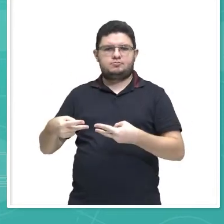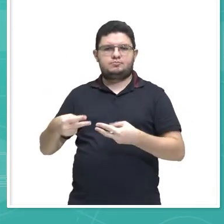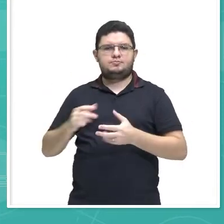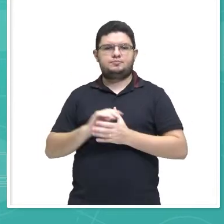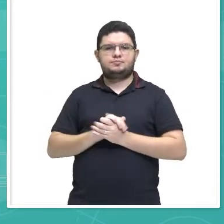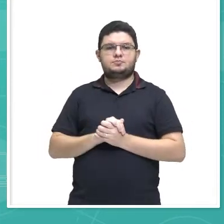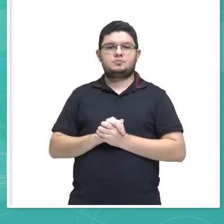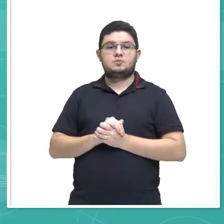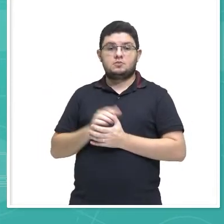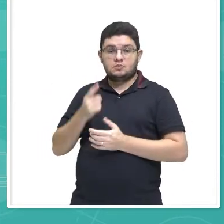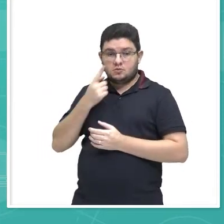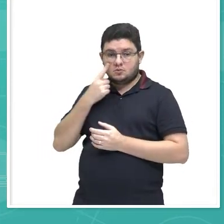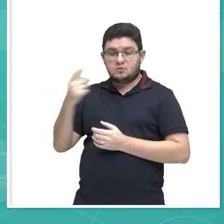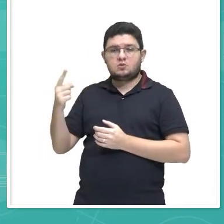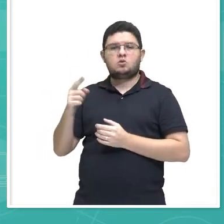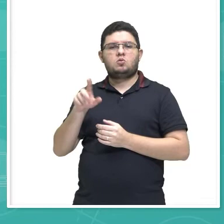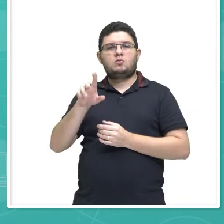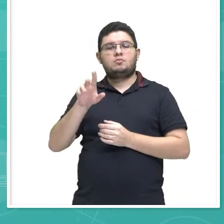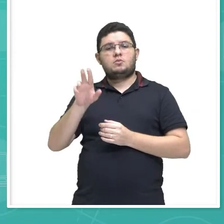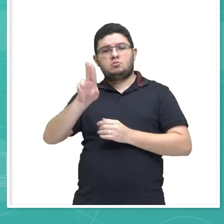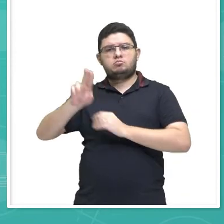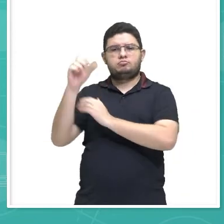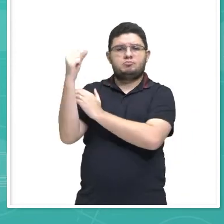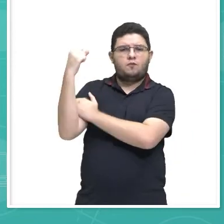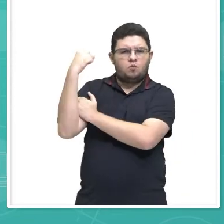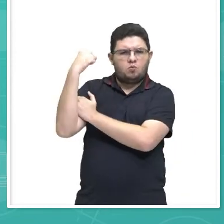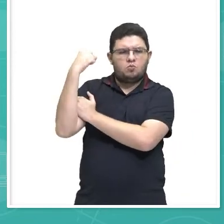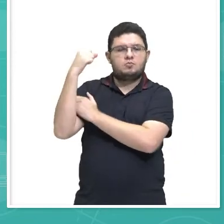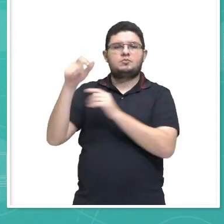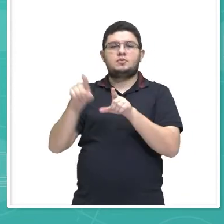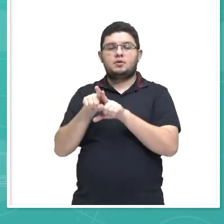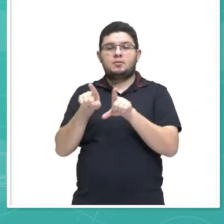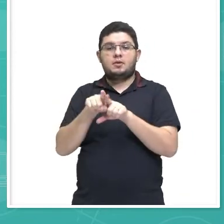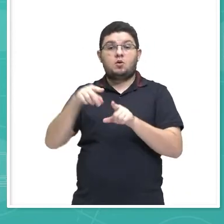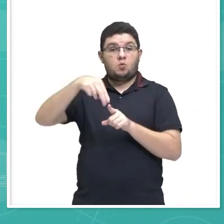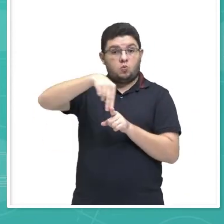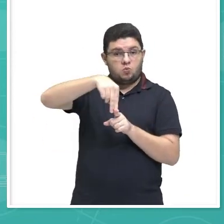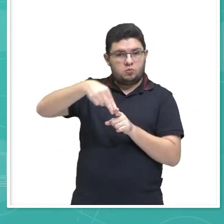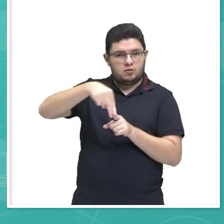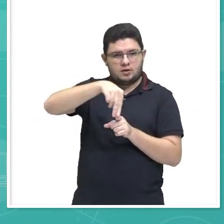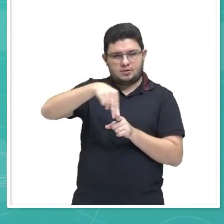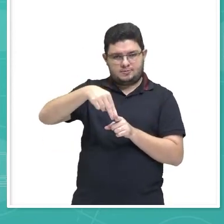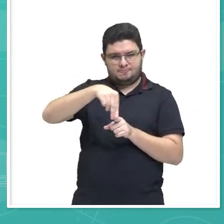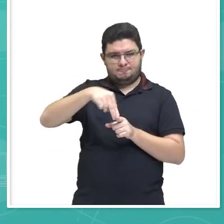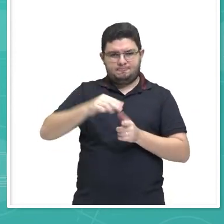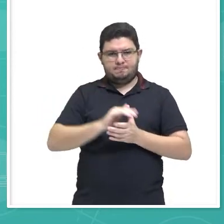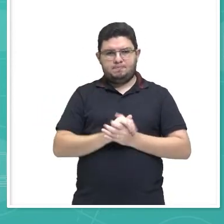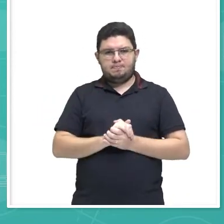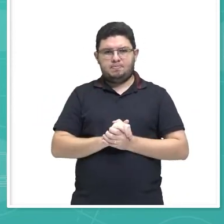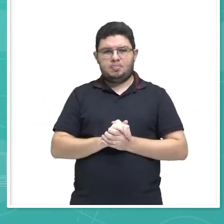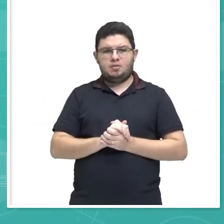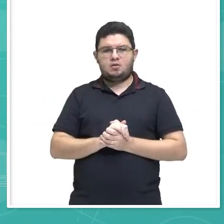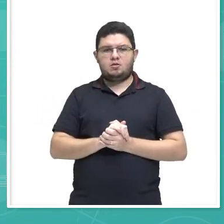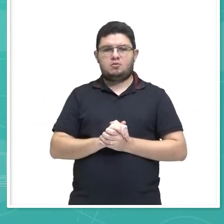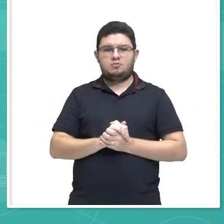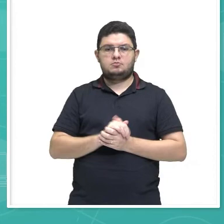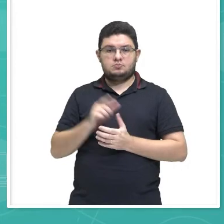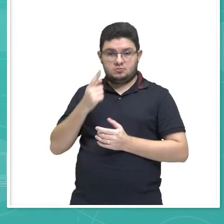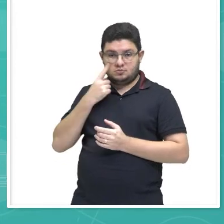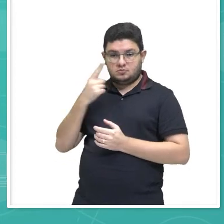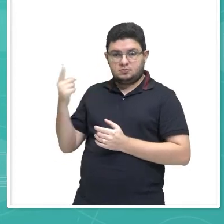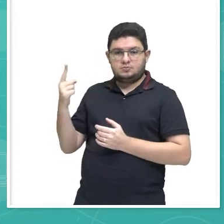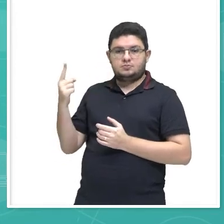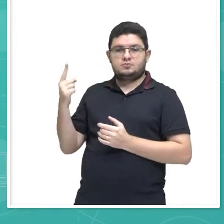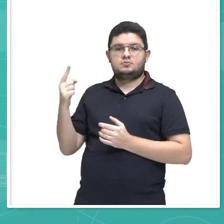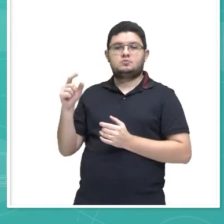utiliza basicamente a força e o equilíbrio do oponente contra ele. Então, como vocês observam aí na